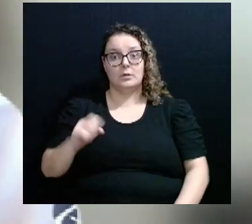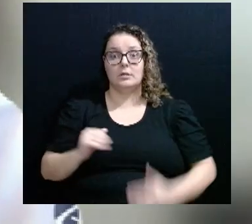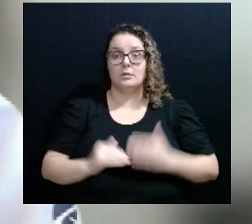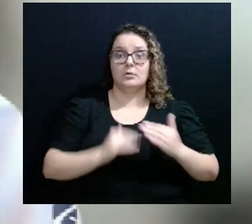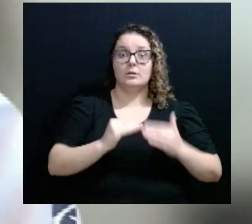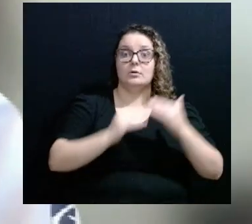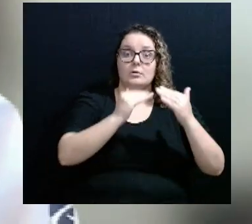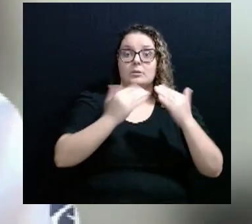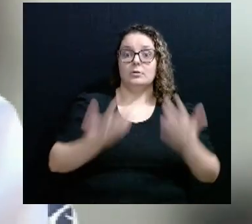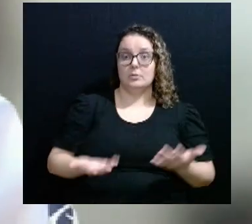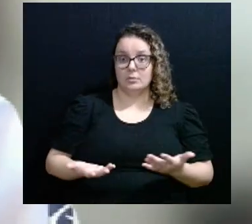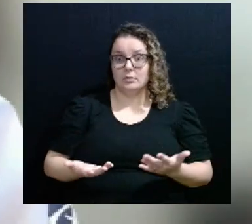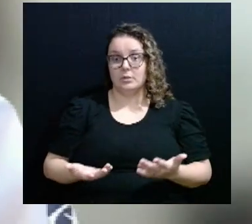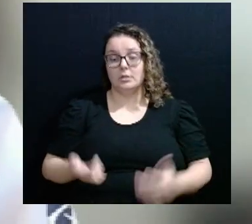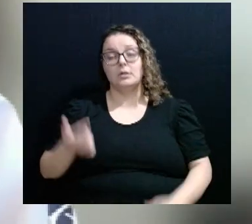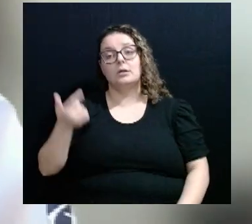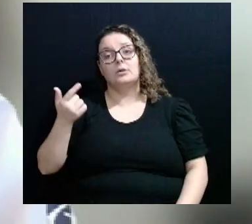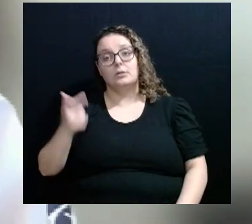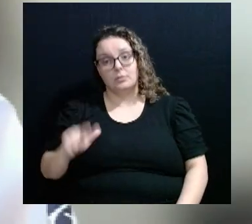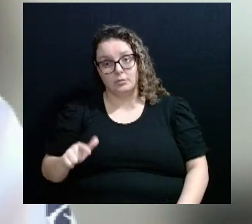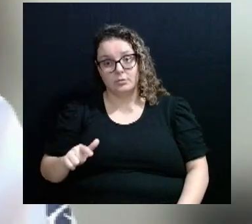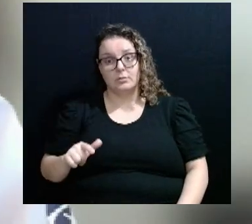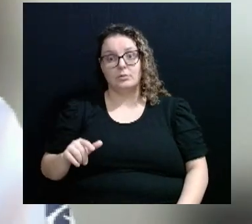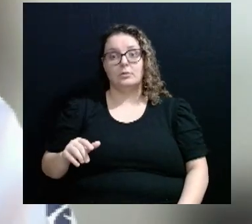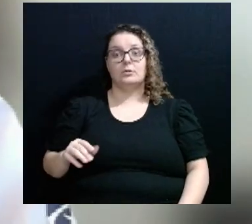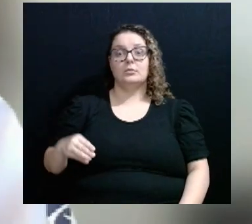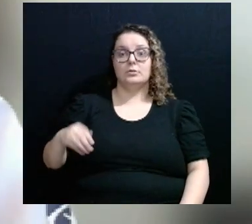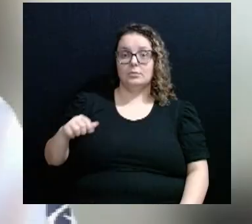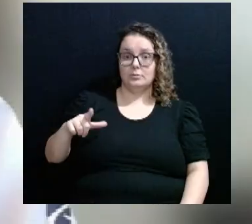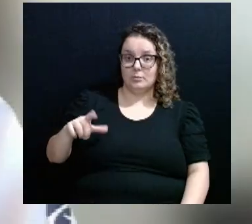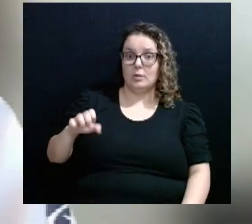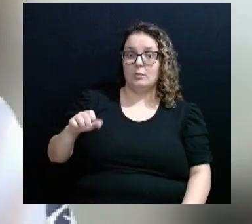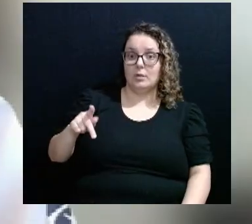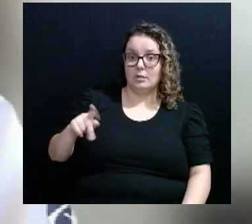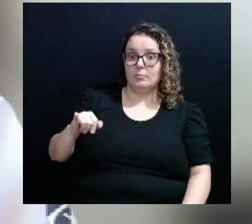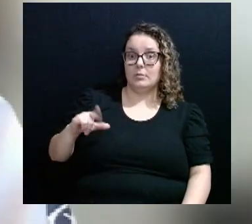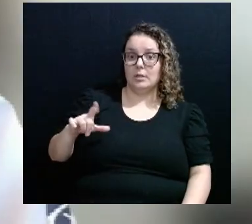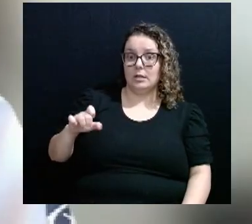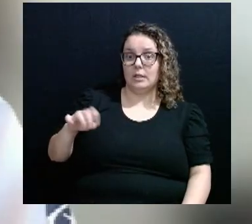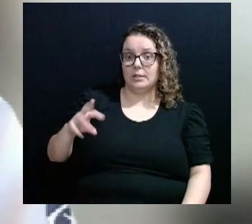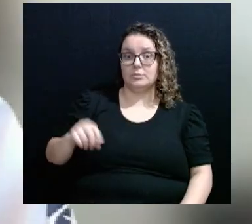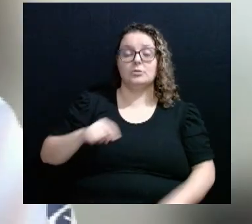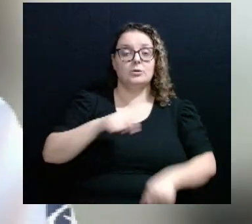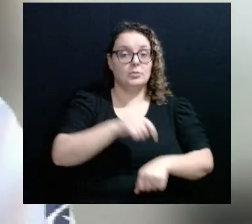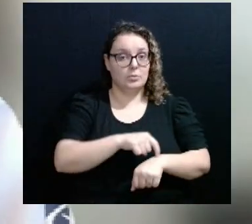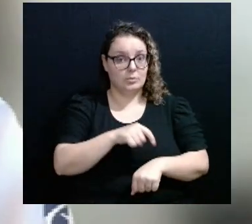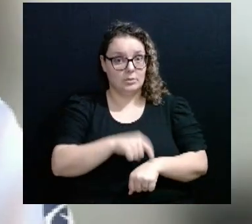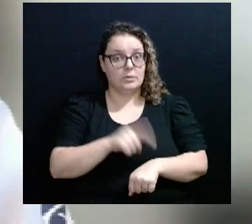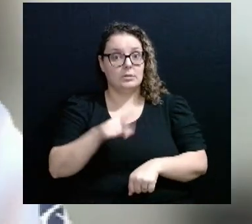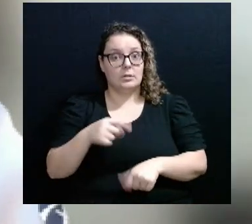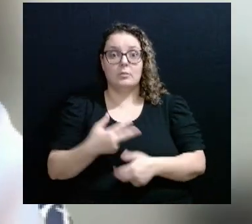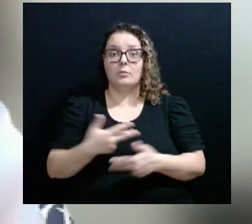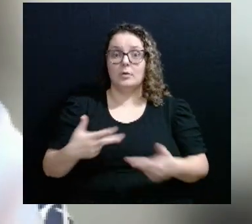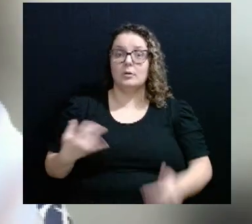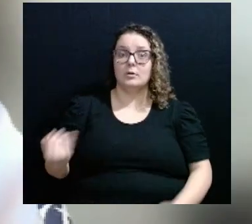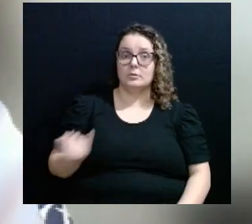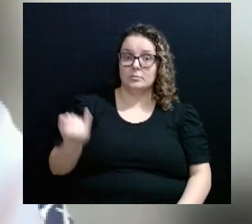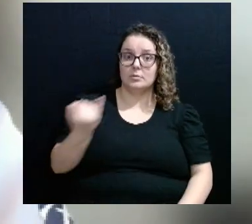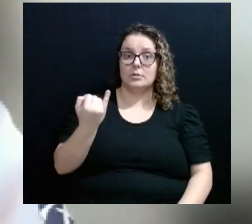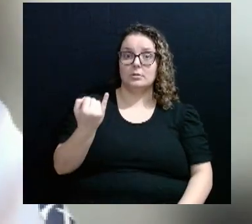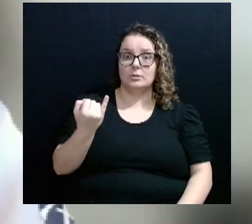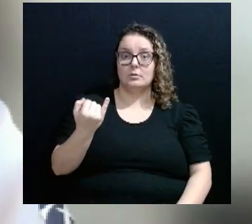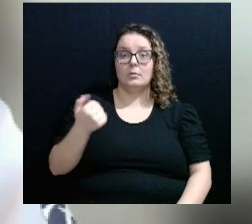essa crise não evolua e continue esse estado de mal epilético, tá? Então, o tempo é uma